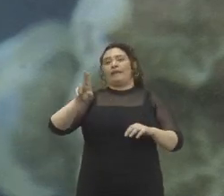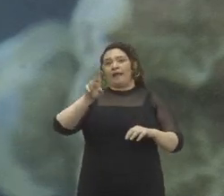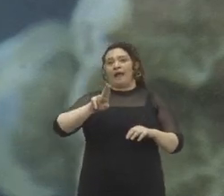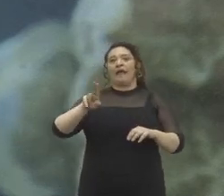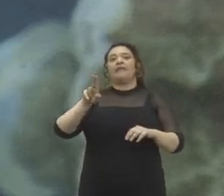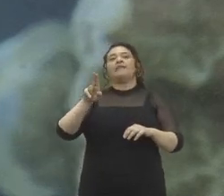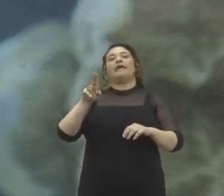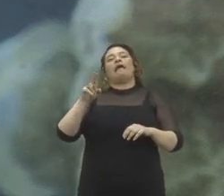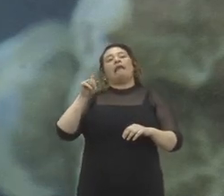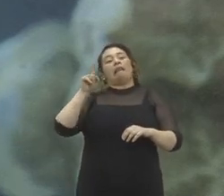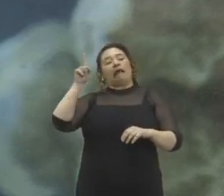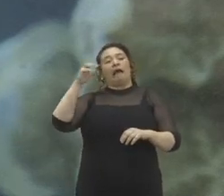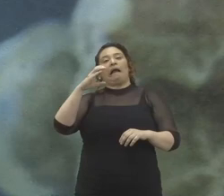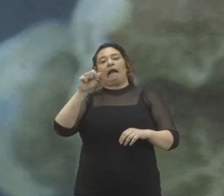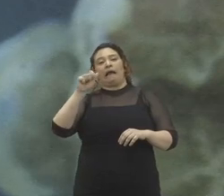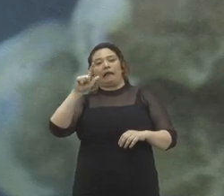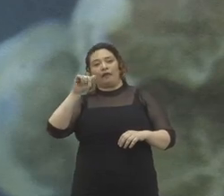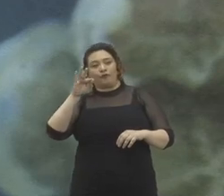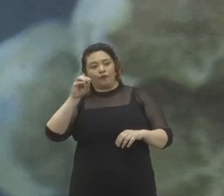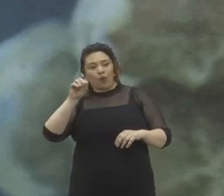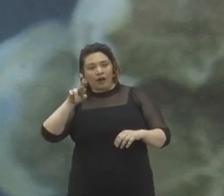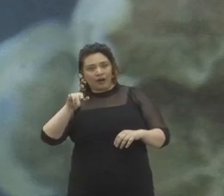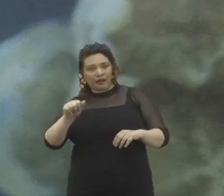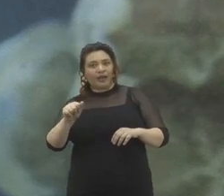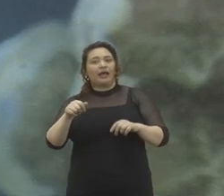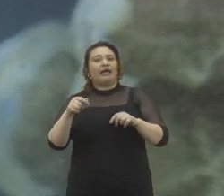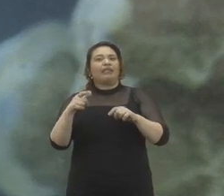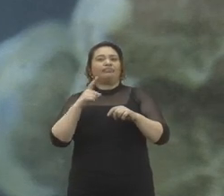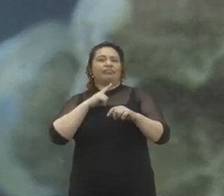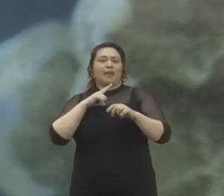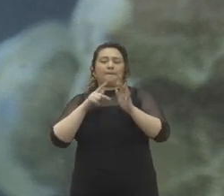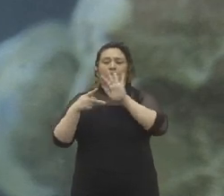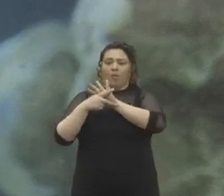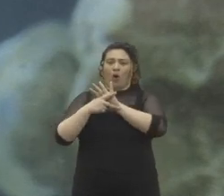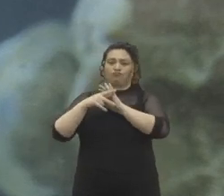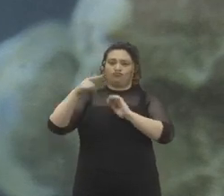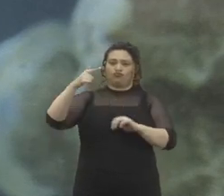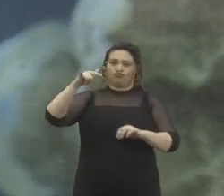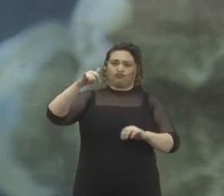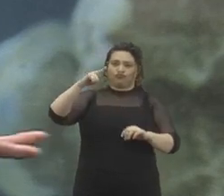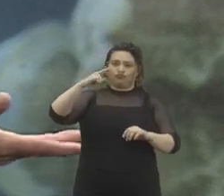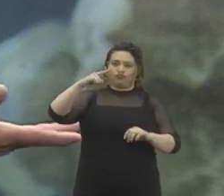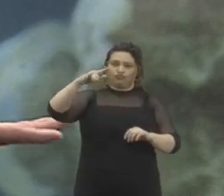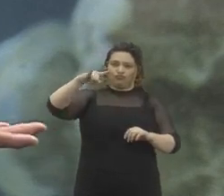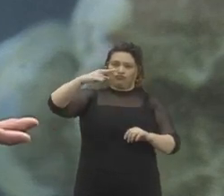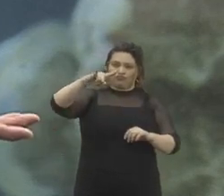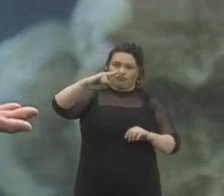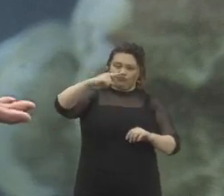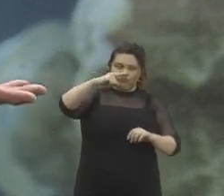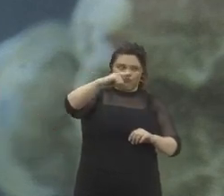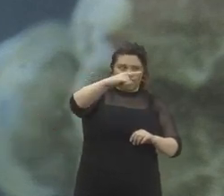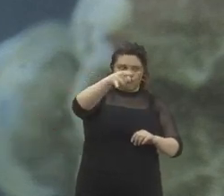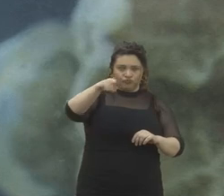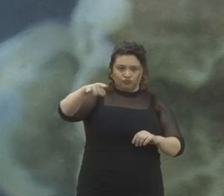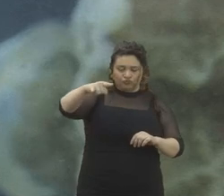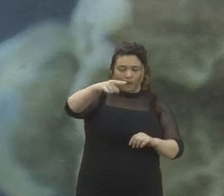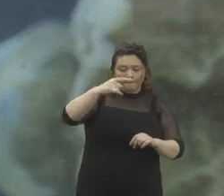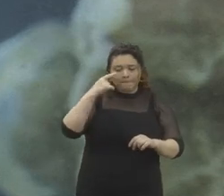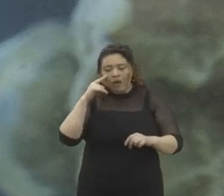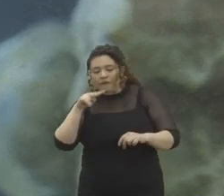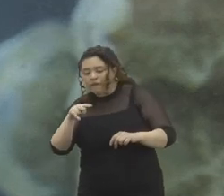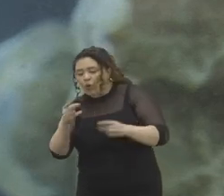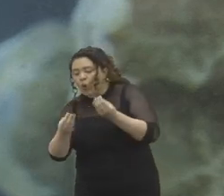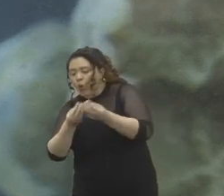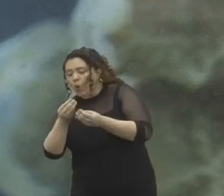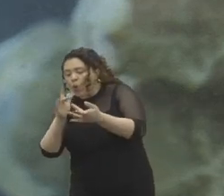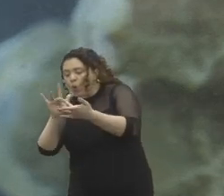irvine que mostra que eles fizeram mandaram um drone por baixo da geleira até o continente para ver como é que tava ali o ponto de